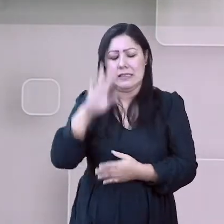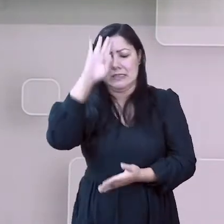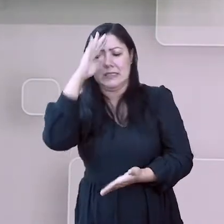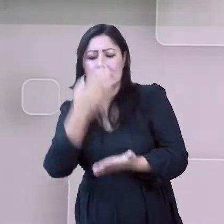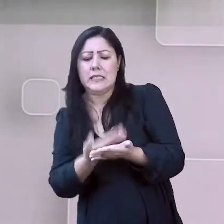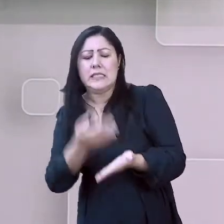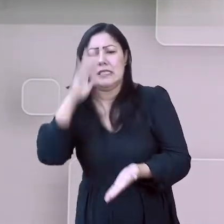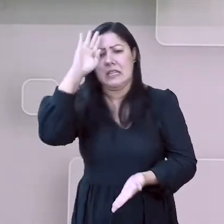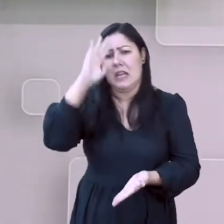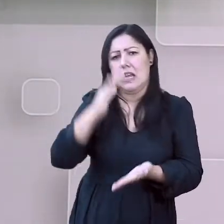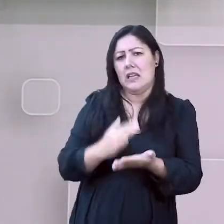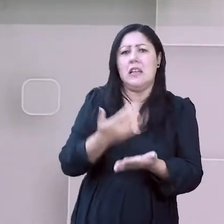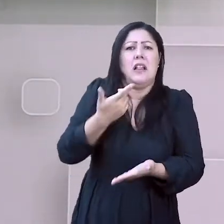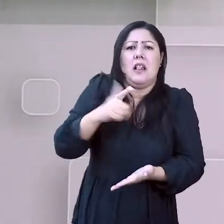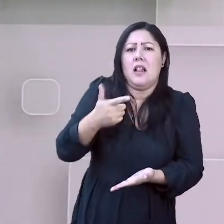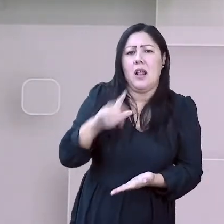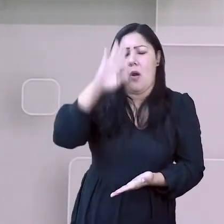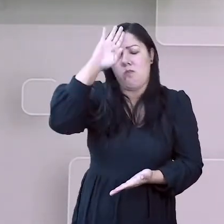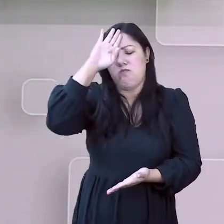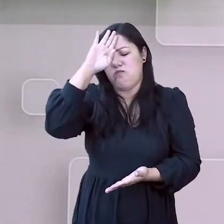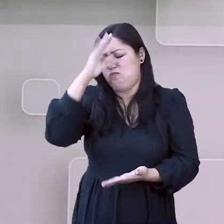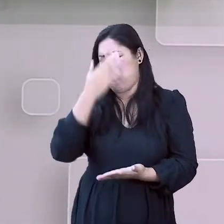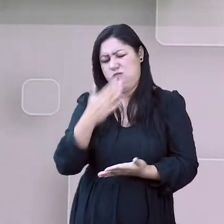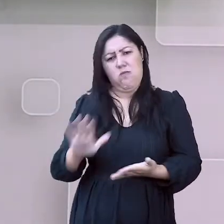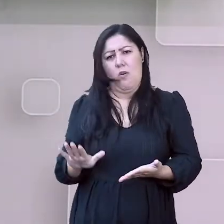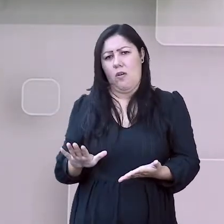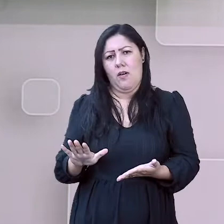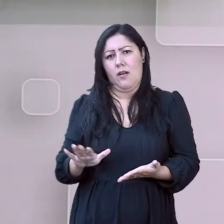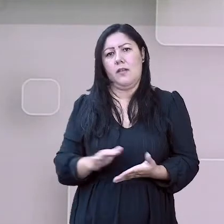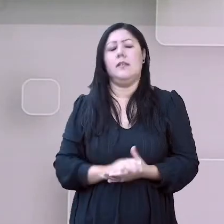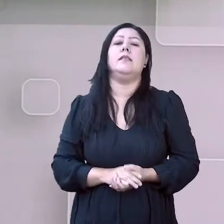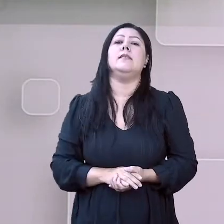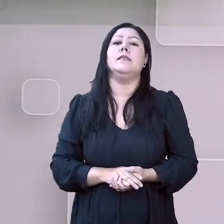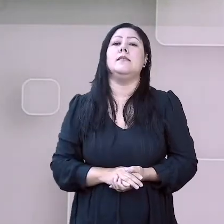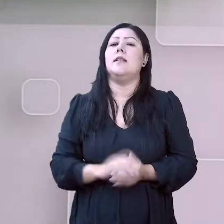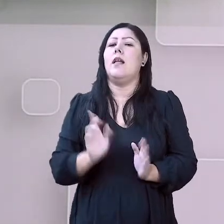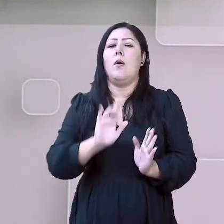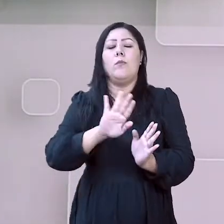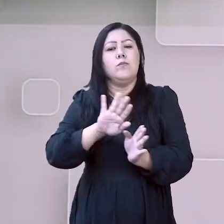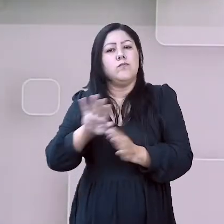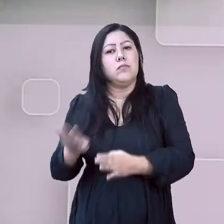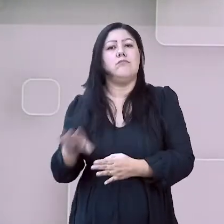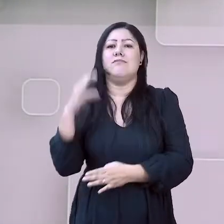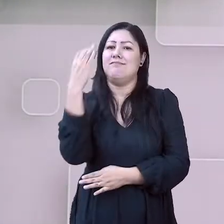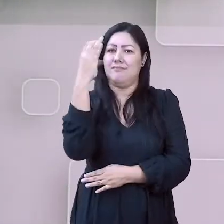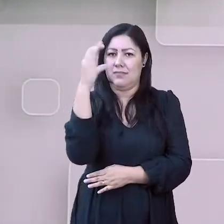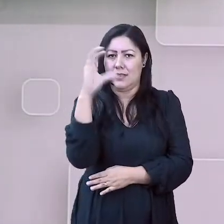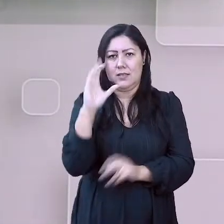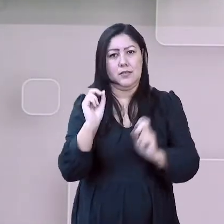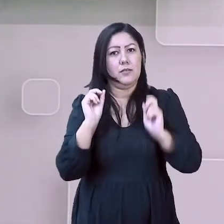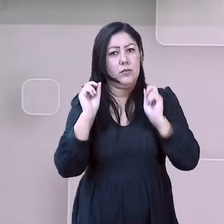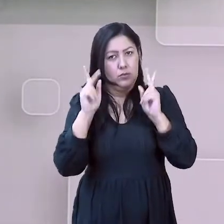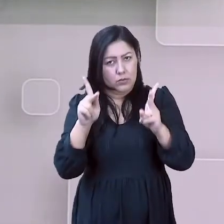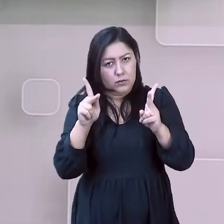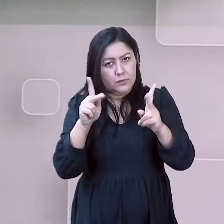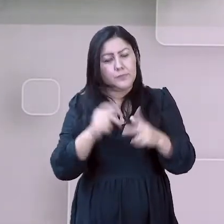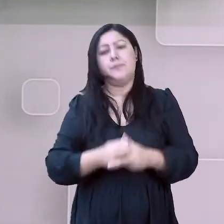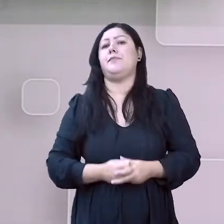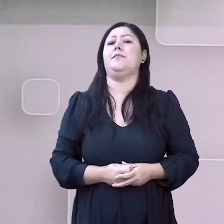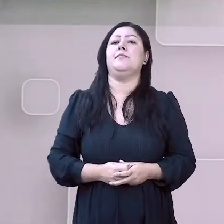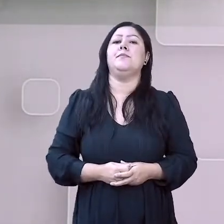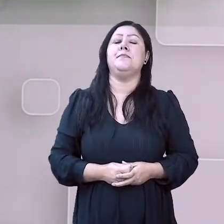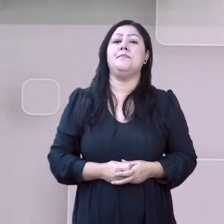creio. Não, nós vamos entrar dentro do que a ciência fala. Tranquilo?